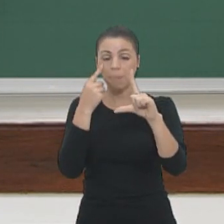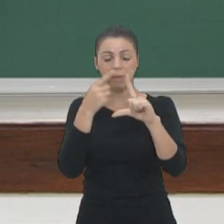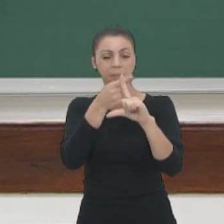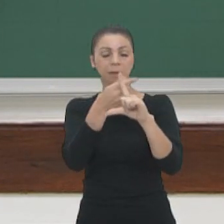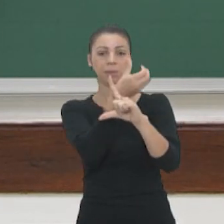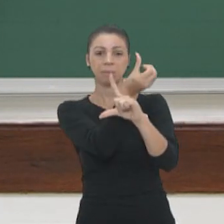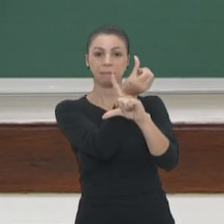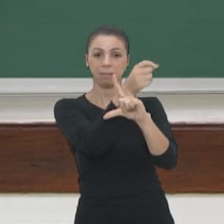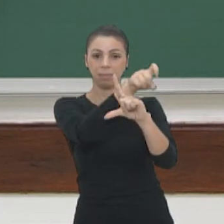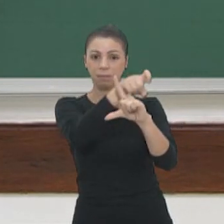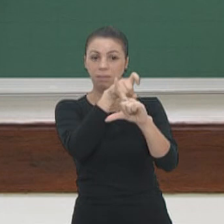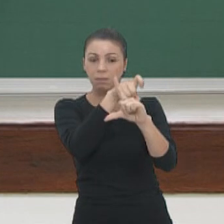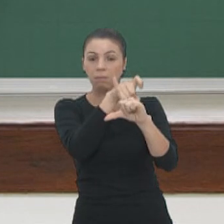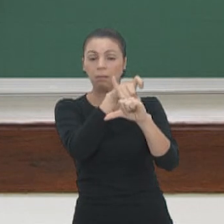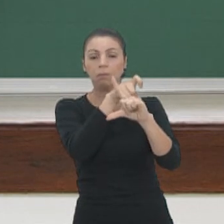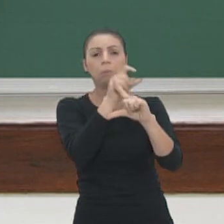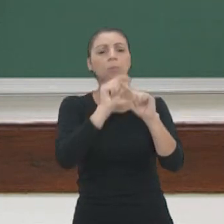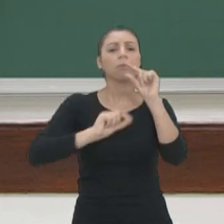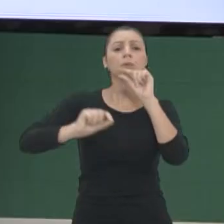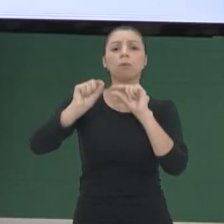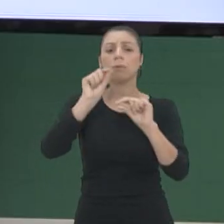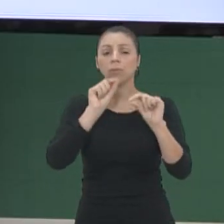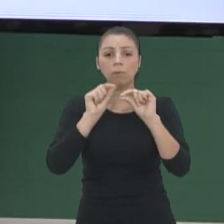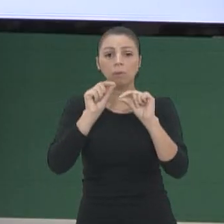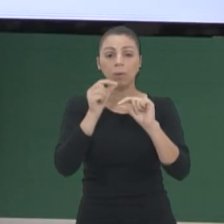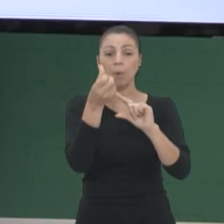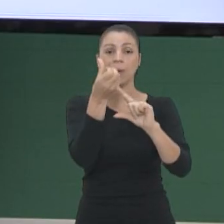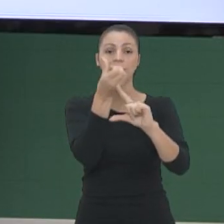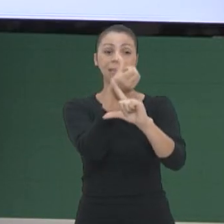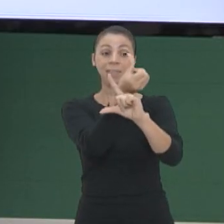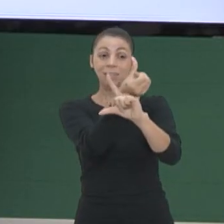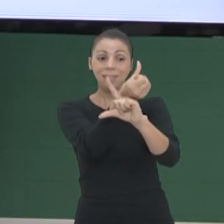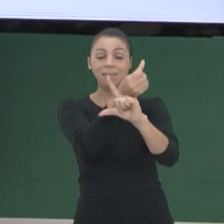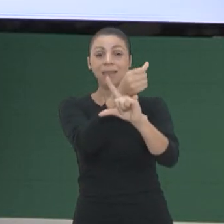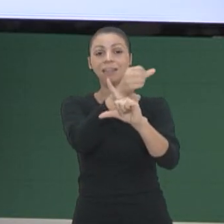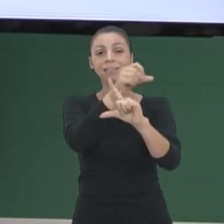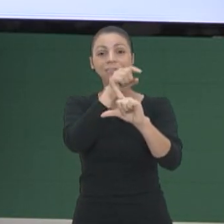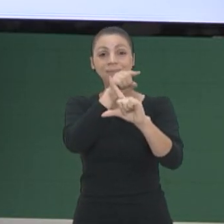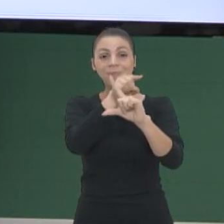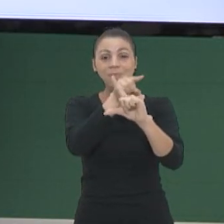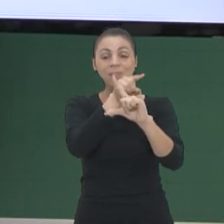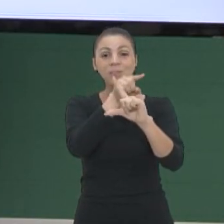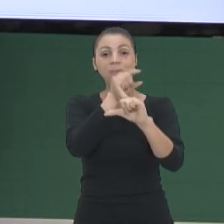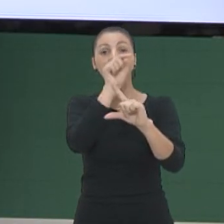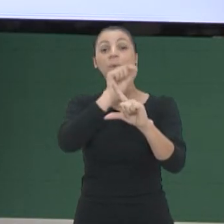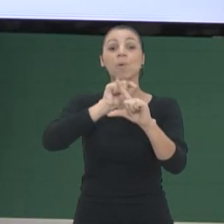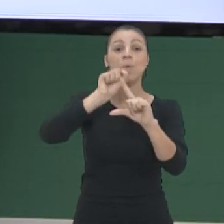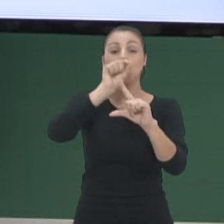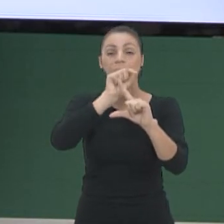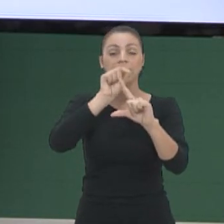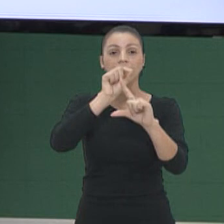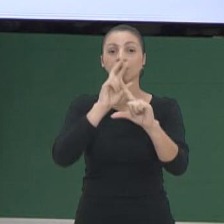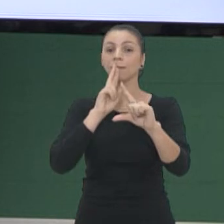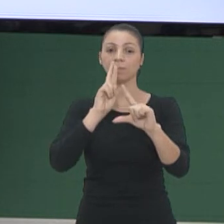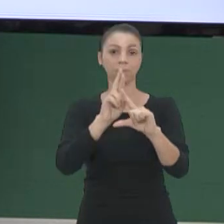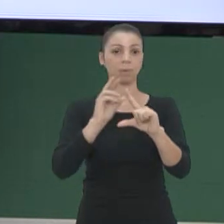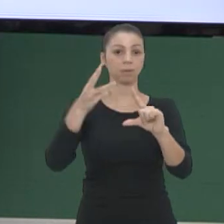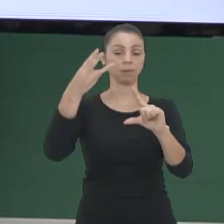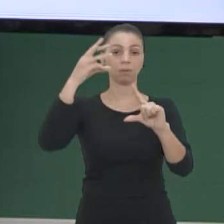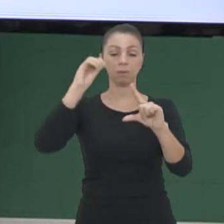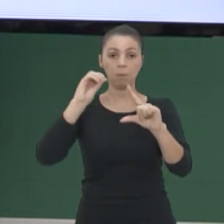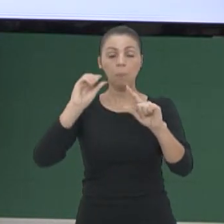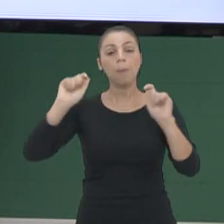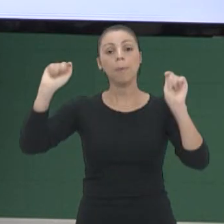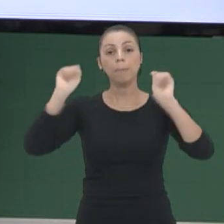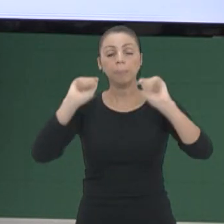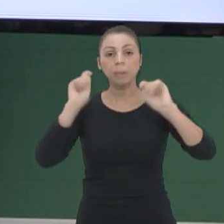6x, e daí o que eu vou fazer? 6 vezes o que vai dar 30, né? Vou lá na tabuada do 6, 6 vezes o